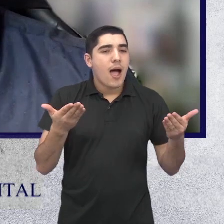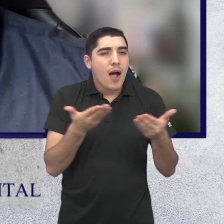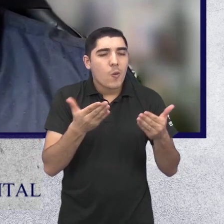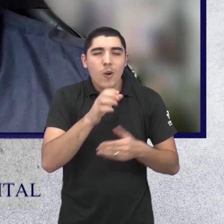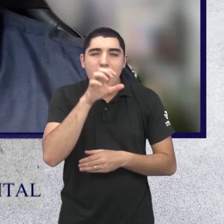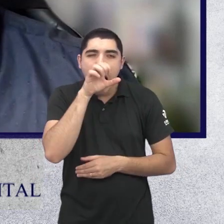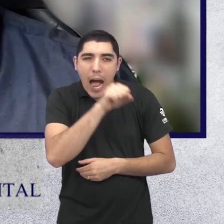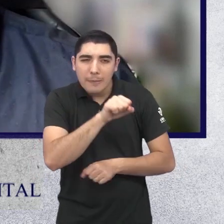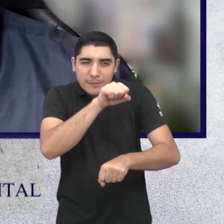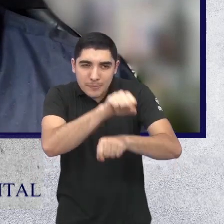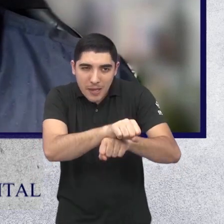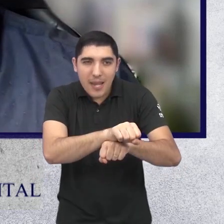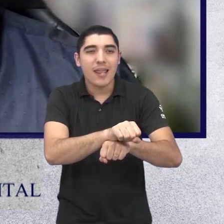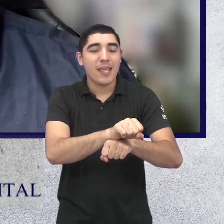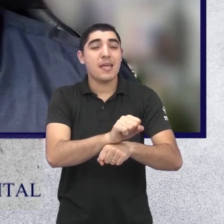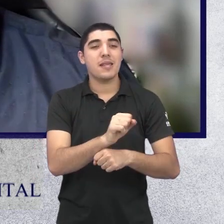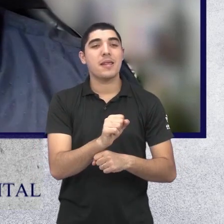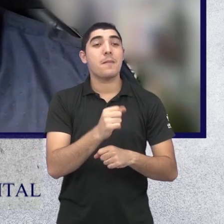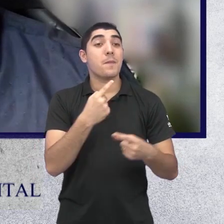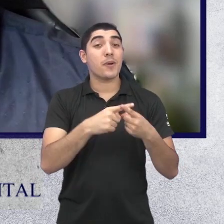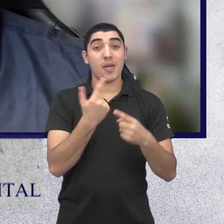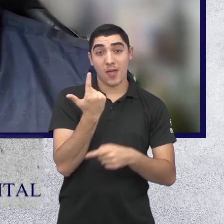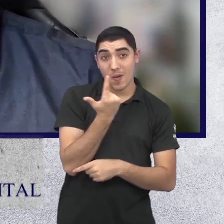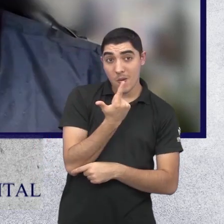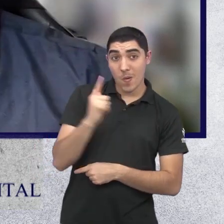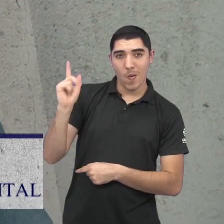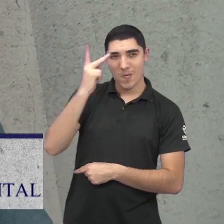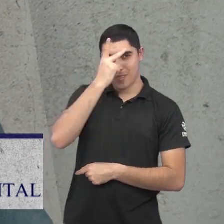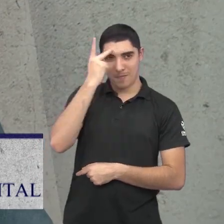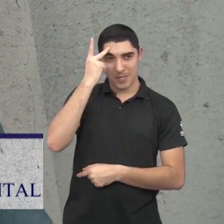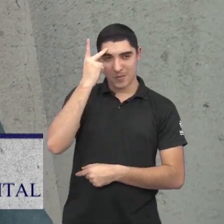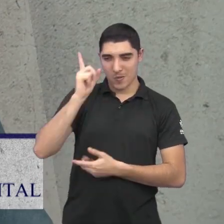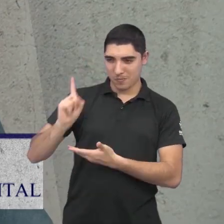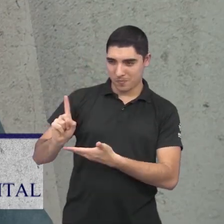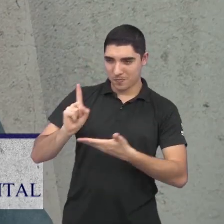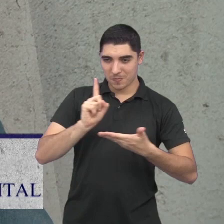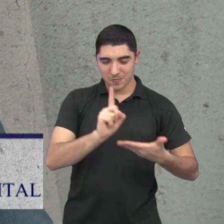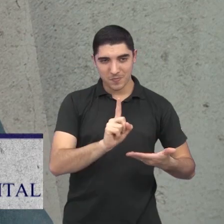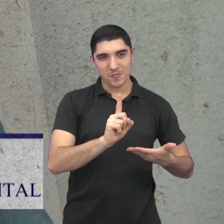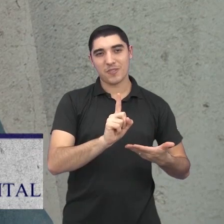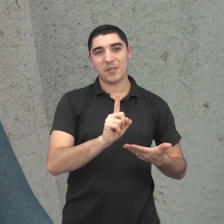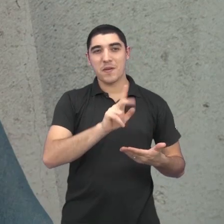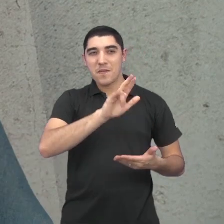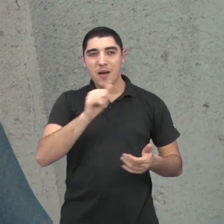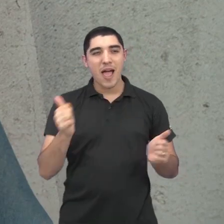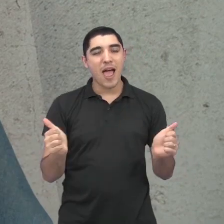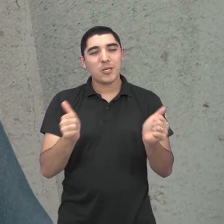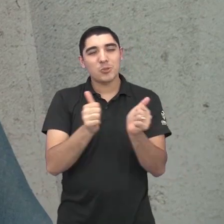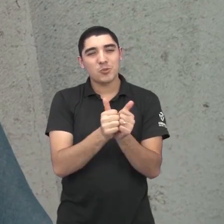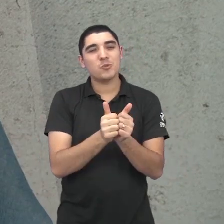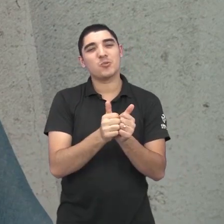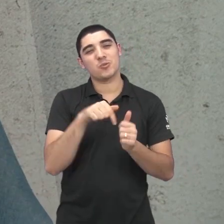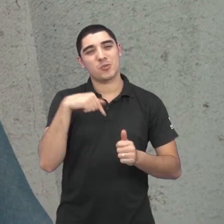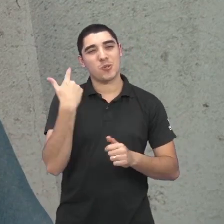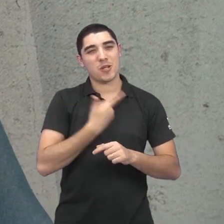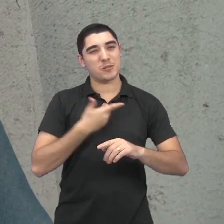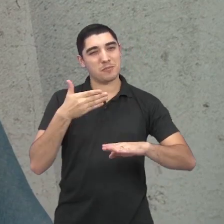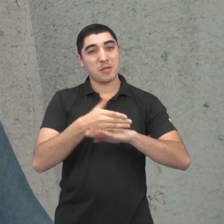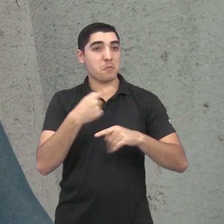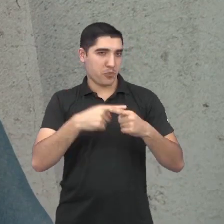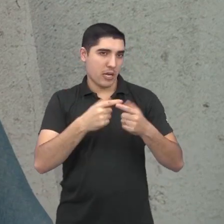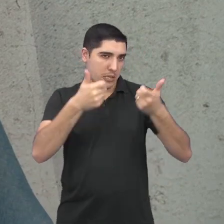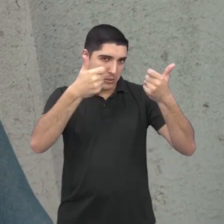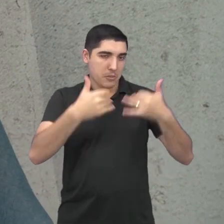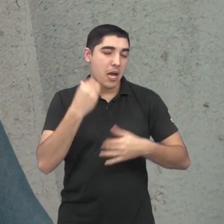A gente vai dar uma pequena pausa aqui no nosso papo, porque agora vai entrar uma outra pessoa aqui no nosso programa para acrescentar, que já que a gente está